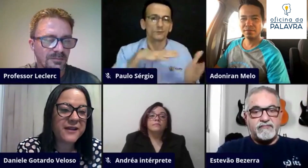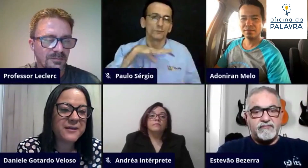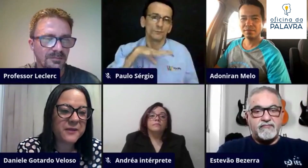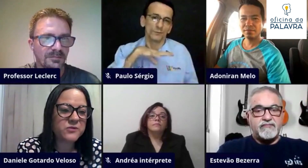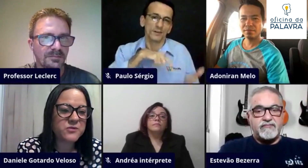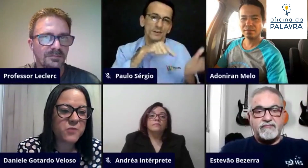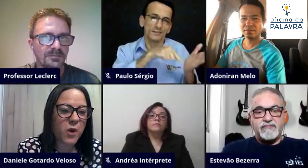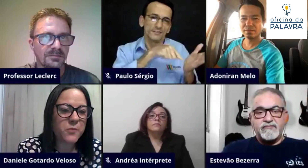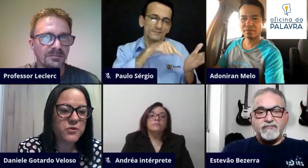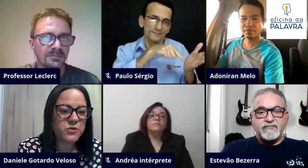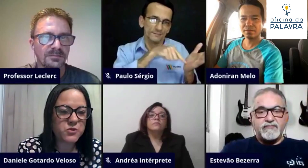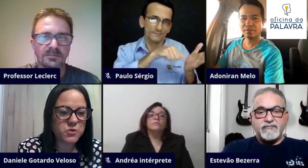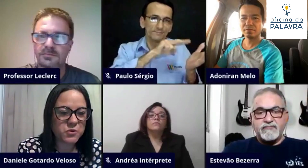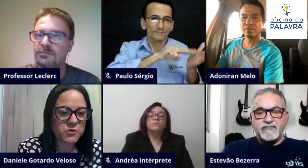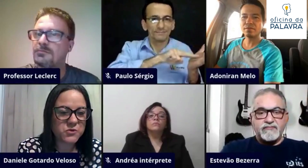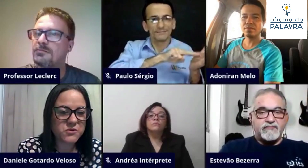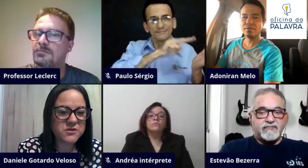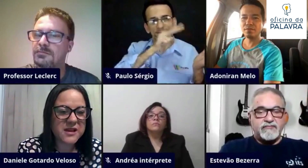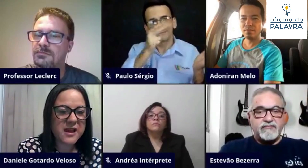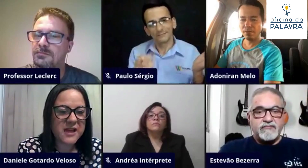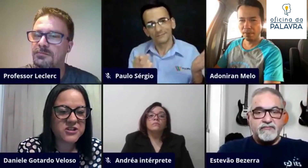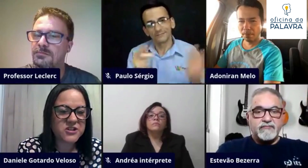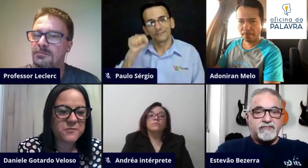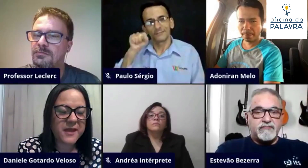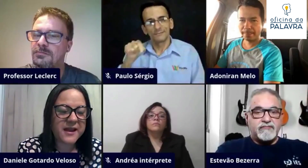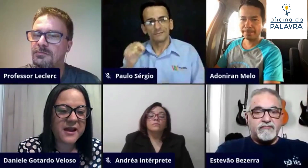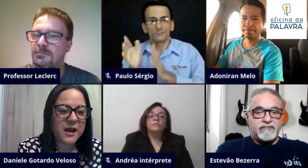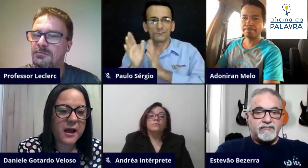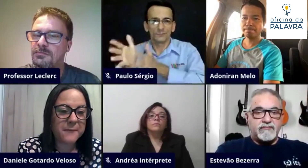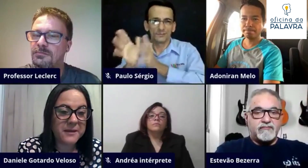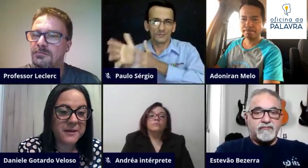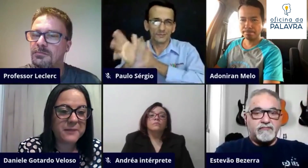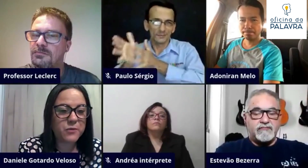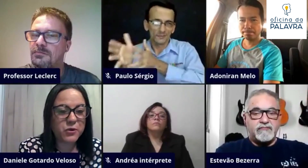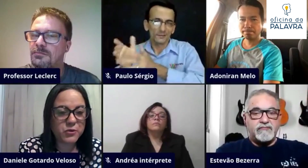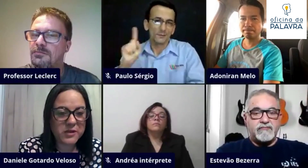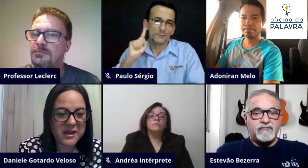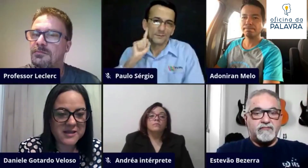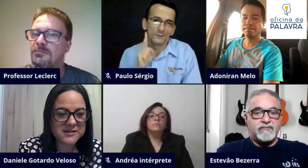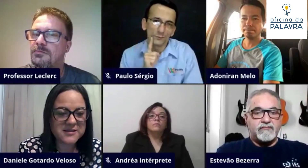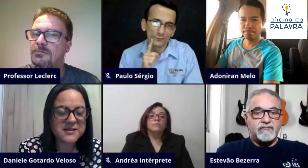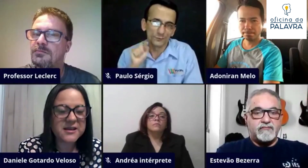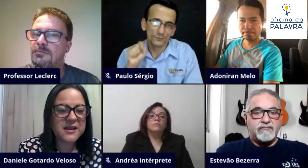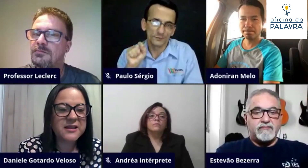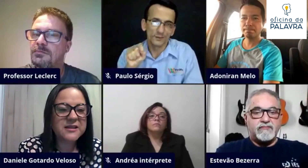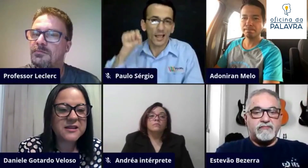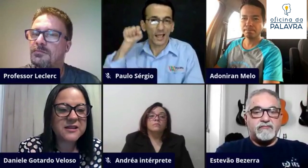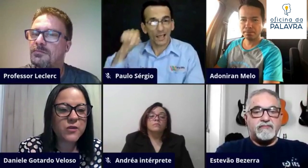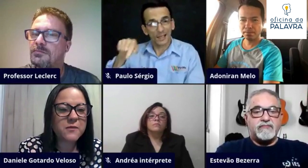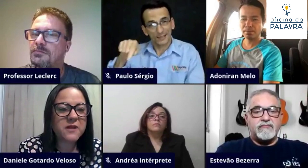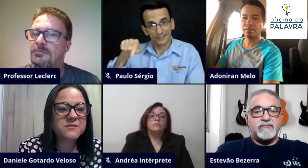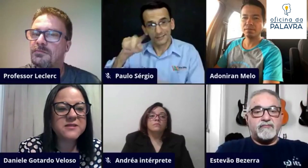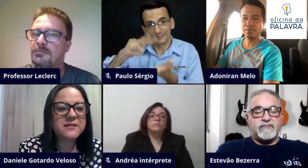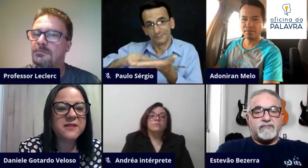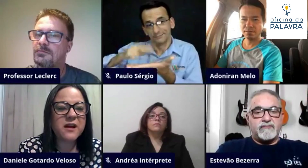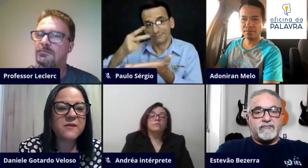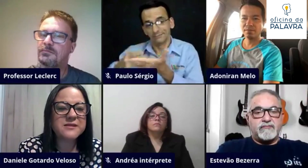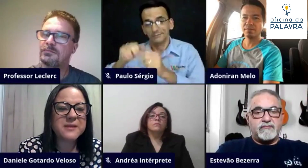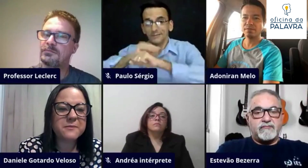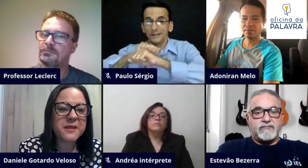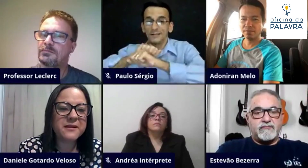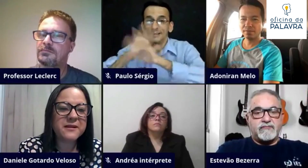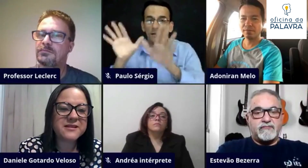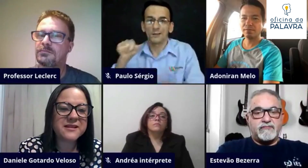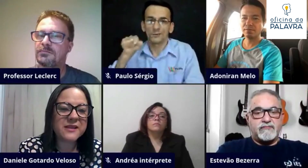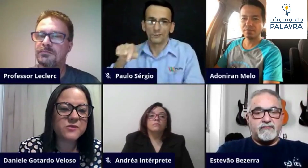Bíblia feita pelos próprios surdos. A gente pega a Bíblia em português e transformamos, então,